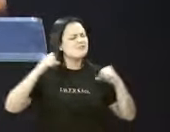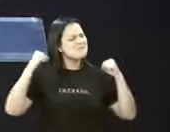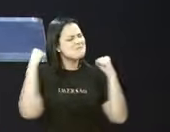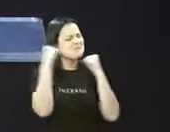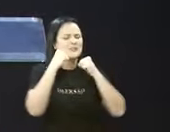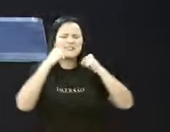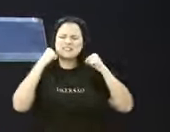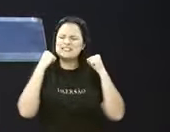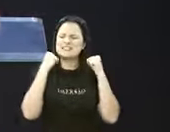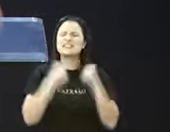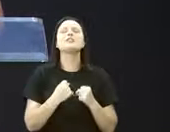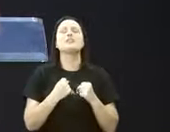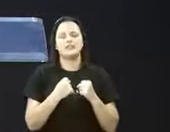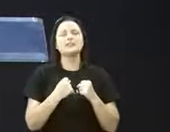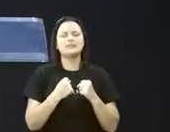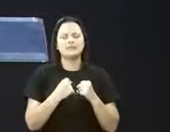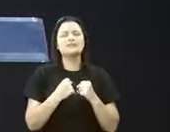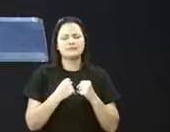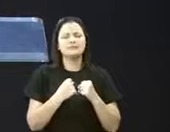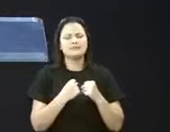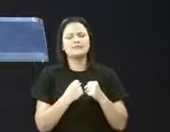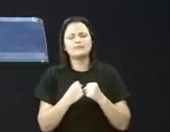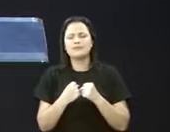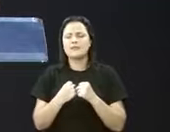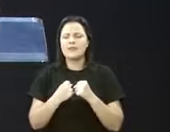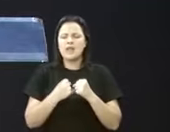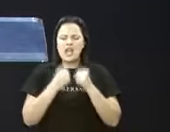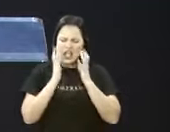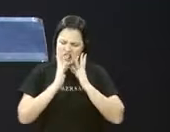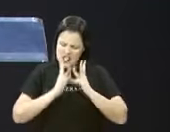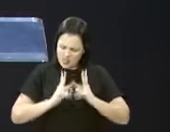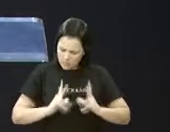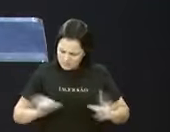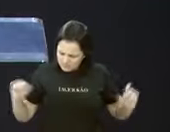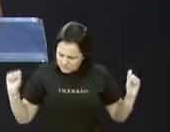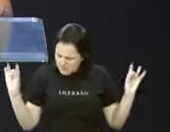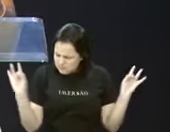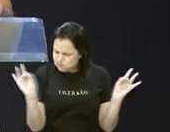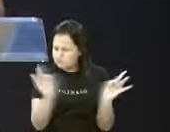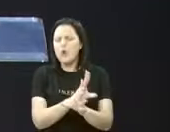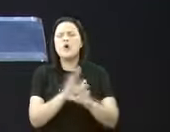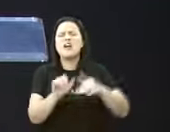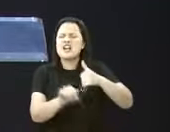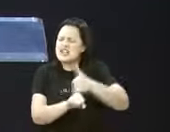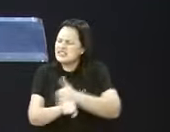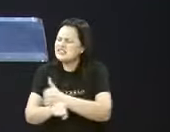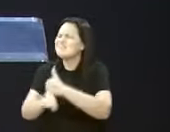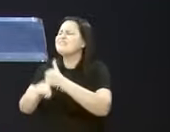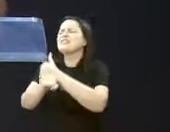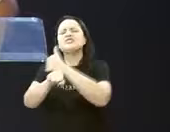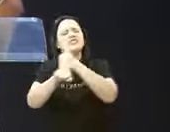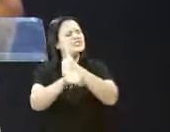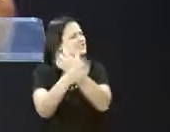ela é como o martelo que esmiúça a penha. Ela é pura e digna de toda aceitação. Não